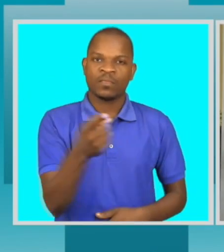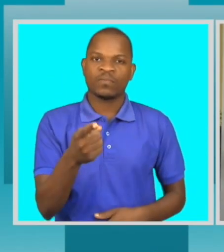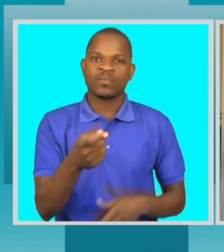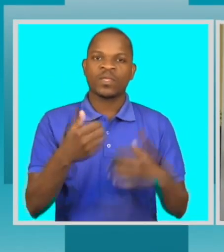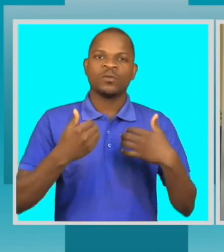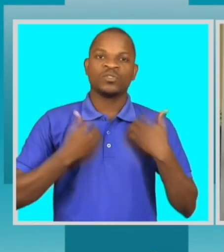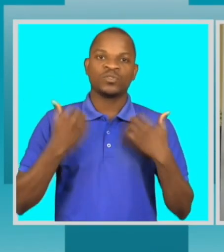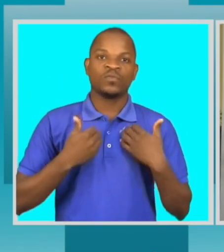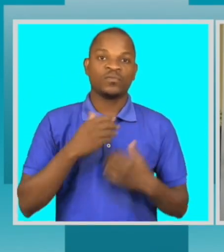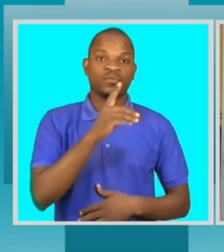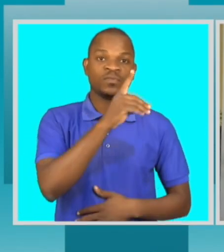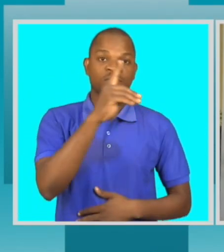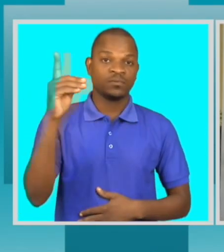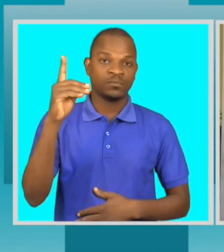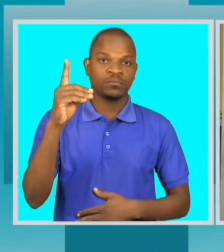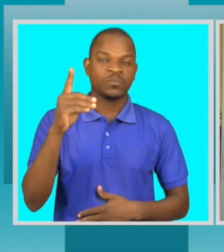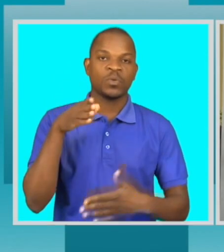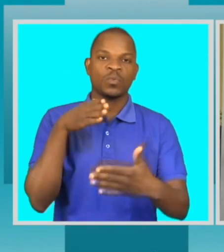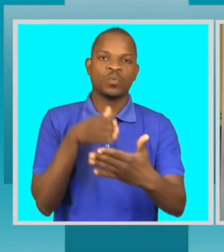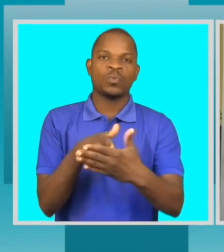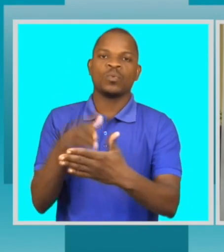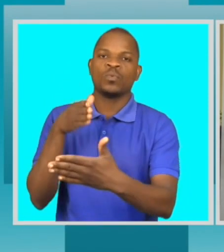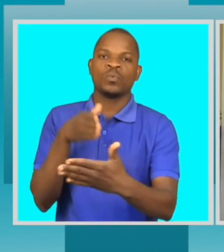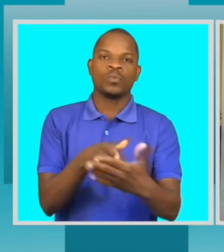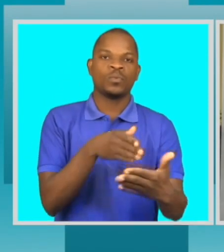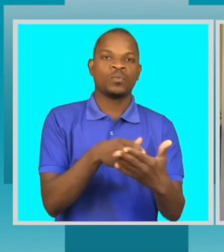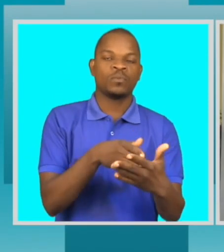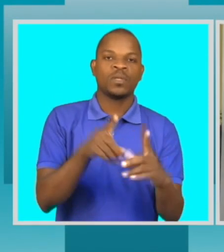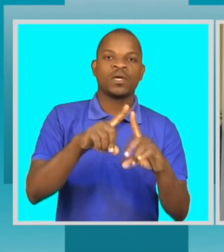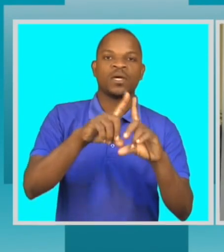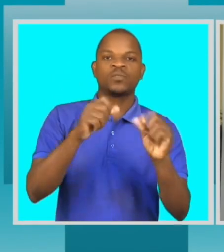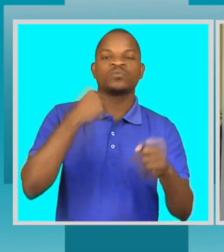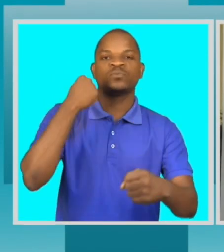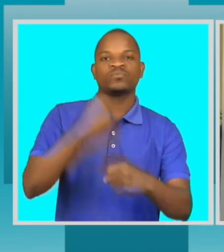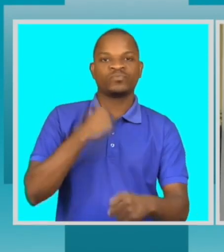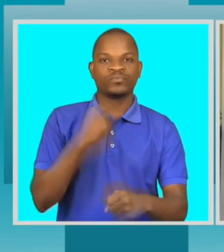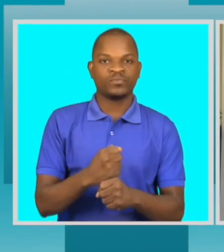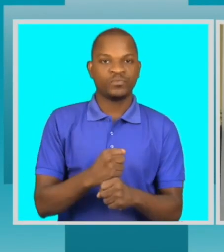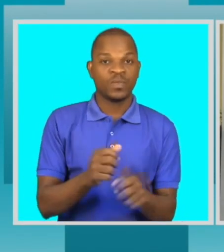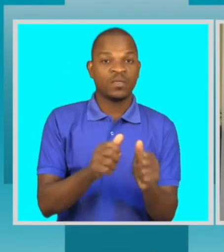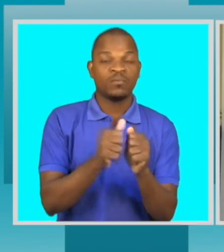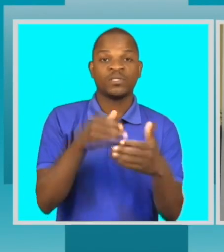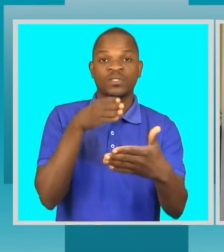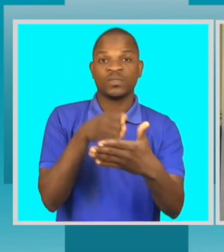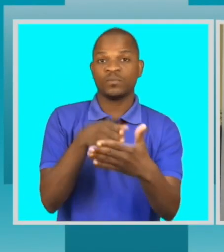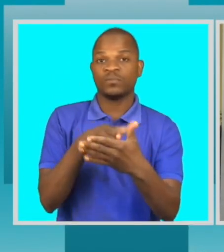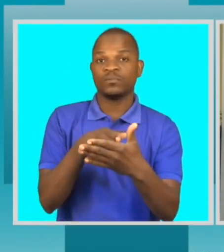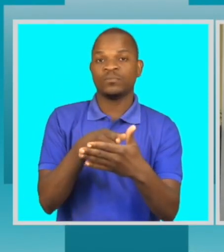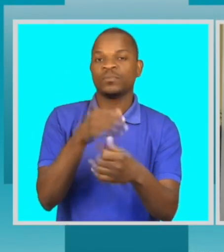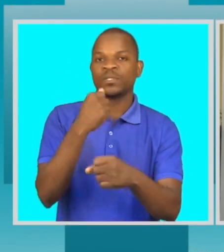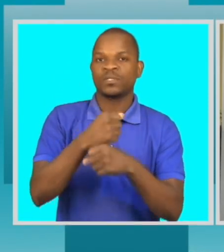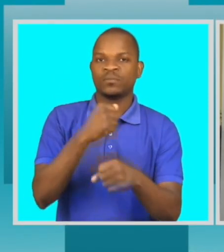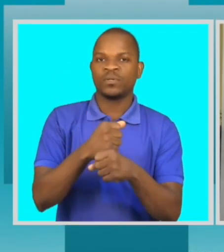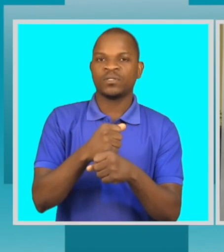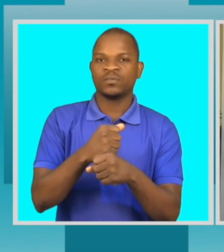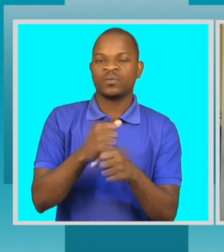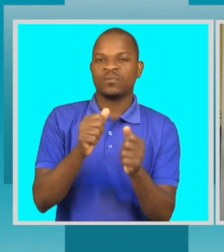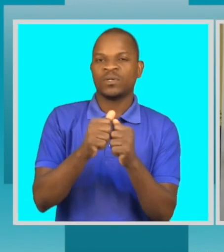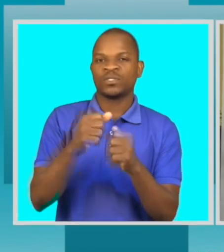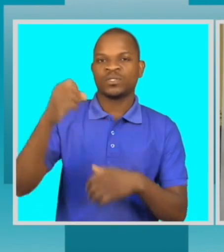encontrado barreiras de acesso ao emprego. E nessa barreira de acesso ao emprego,